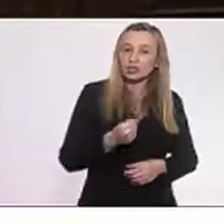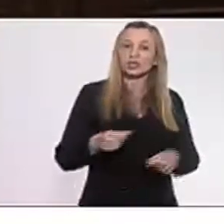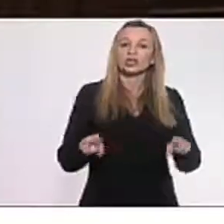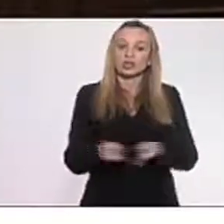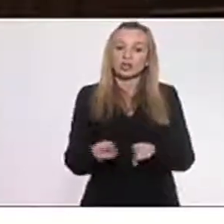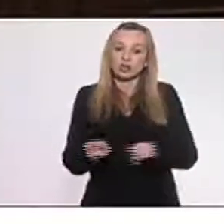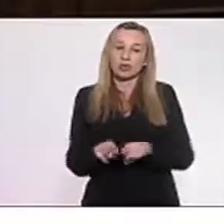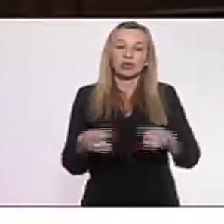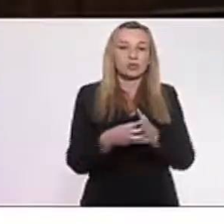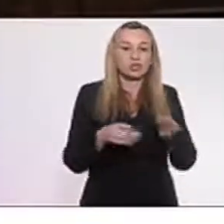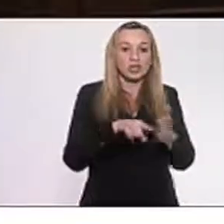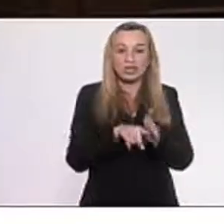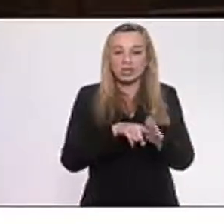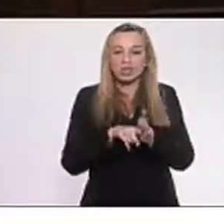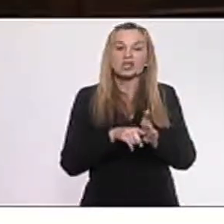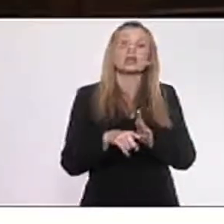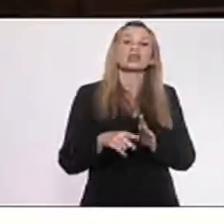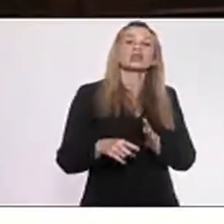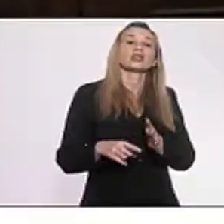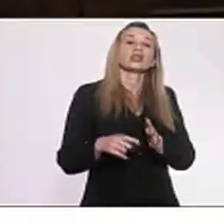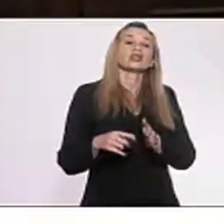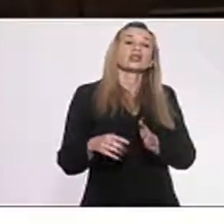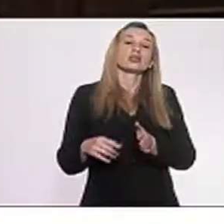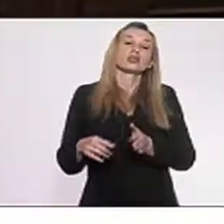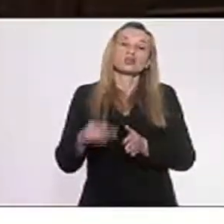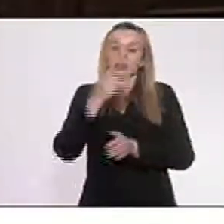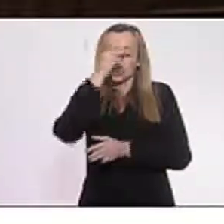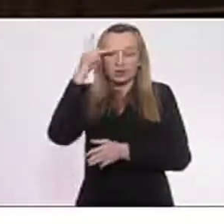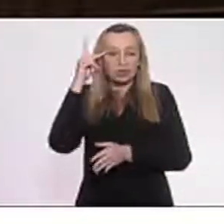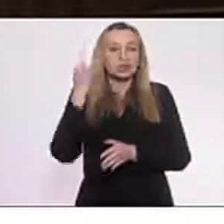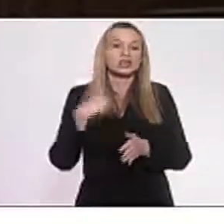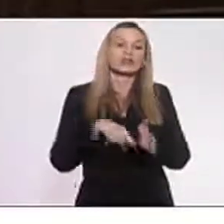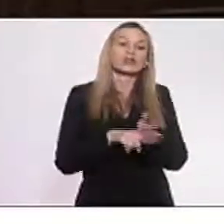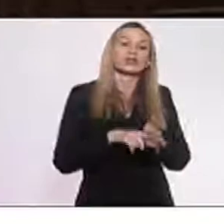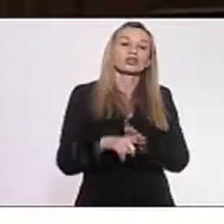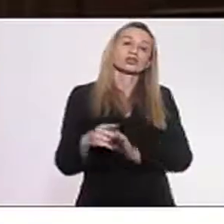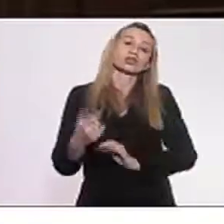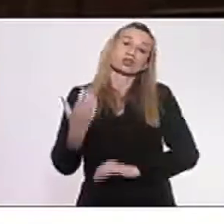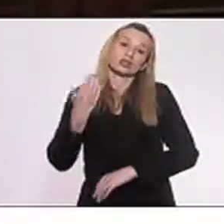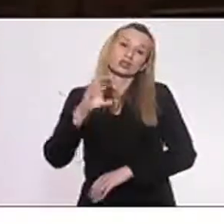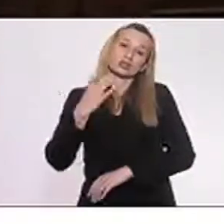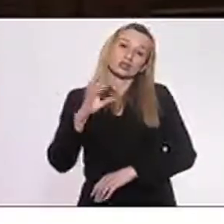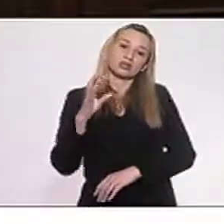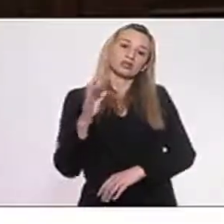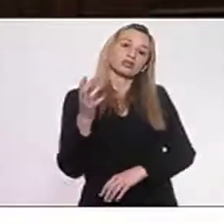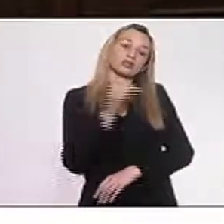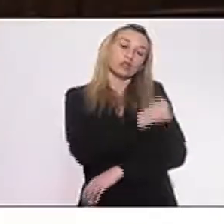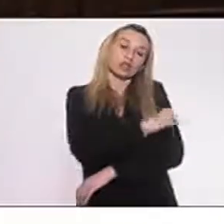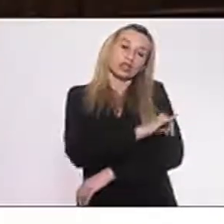Rio de Janeiro, que conta e precisa da FAPERJ para dar as suas contribuições de que o Rio tanto precisa. Muito obrigado.